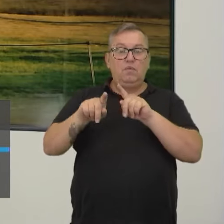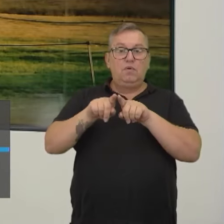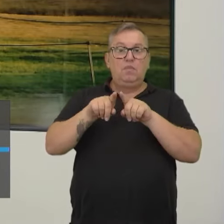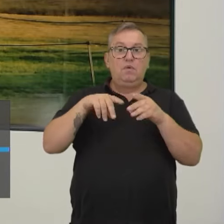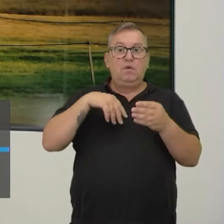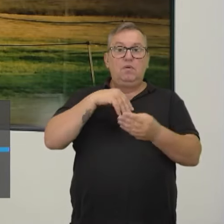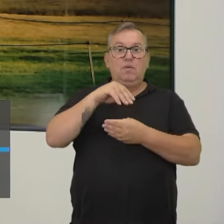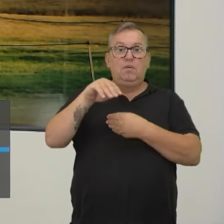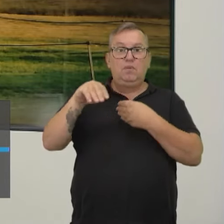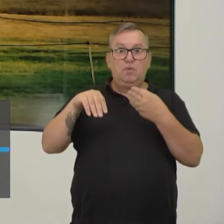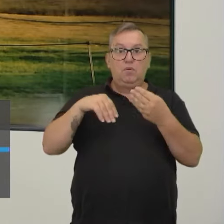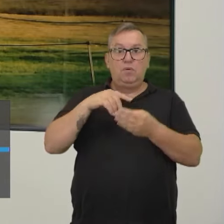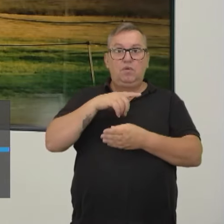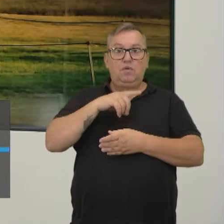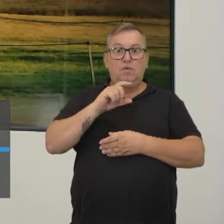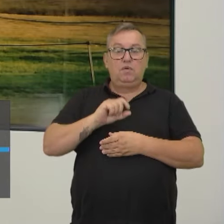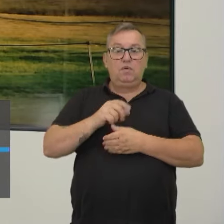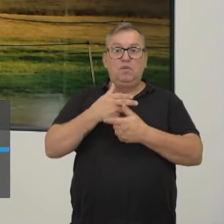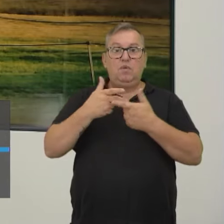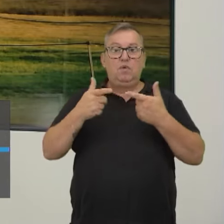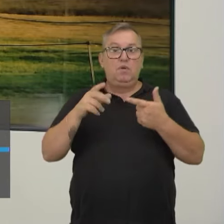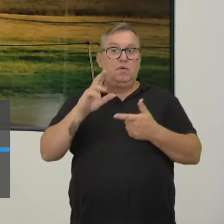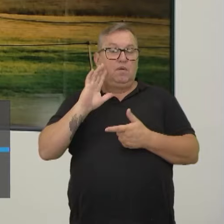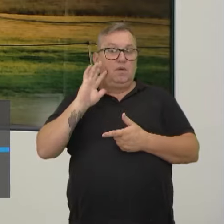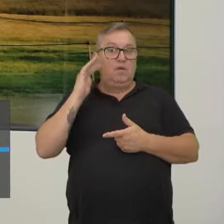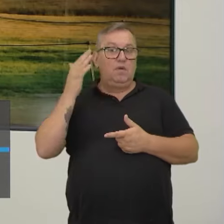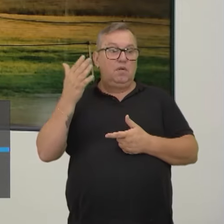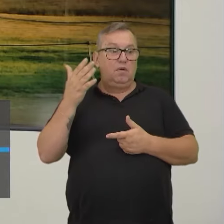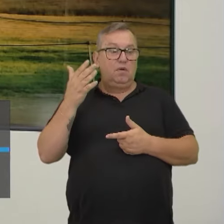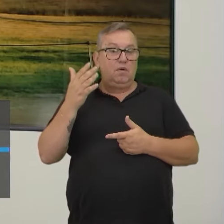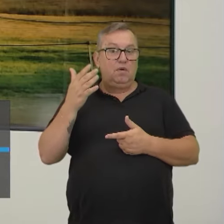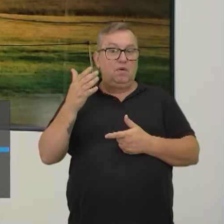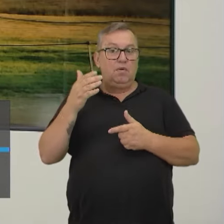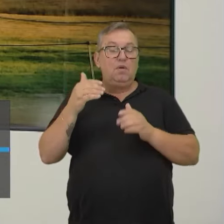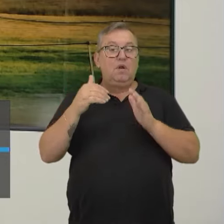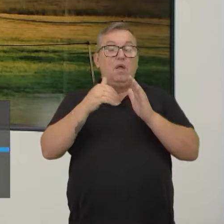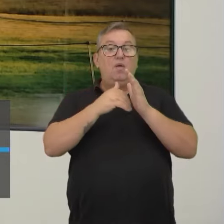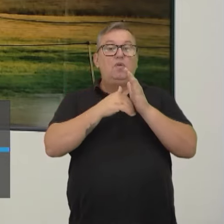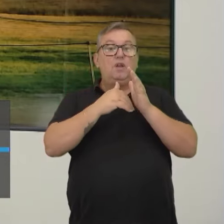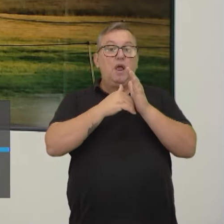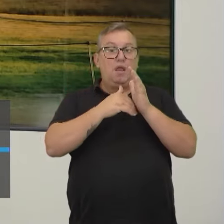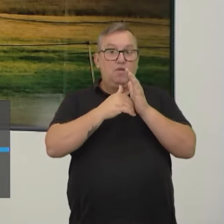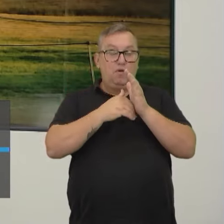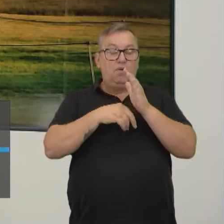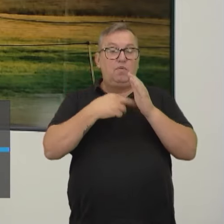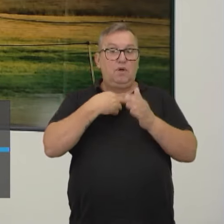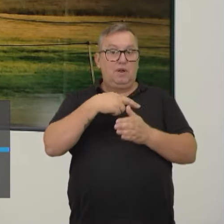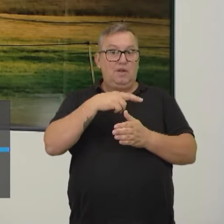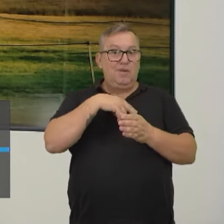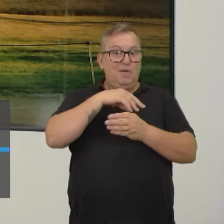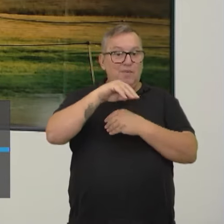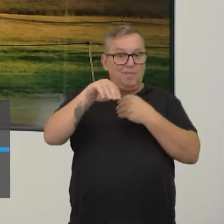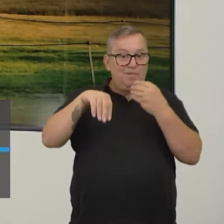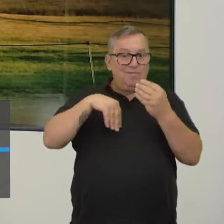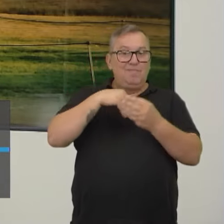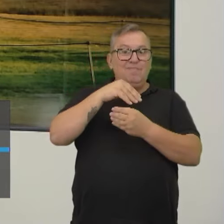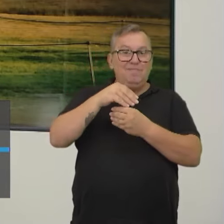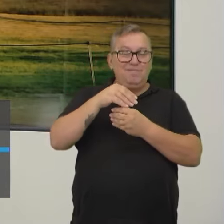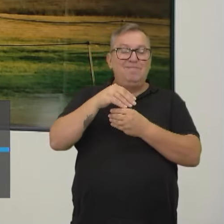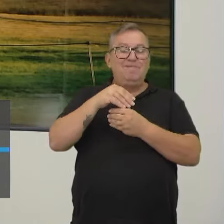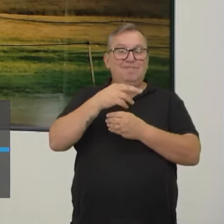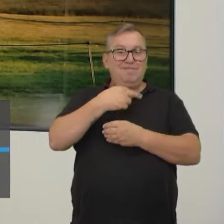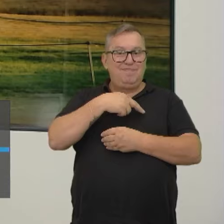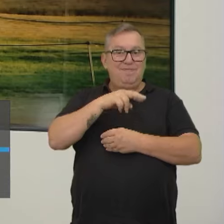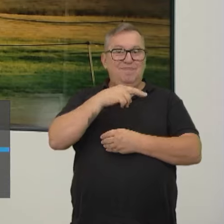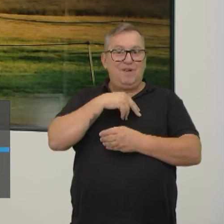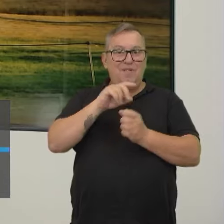misturam, e aqui no Brasil a gente tem algo que vai acontecer, que se chama sincretismo religioso, que é a mistura aí de todas as religiões,